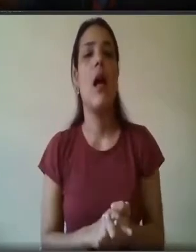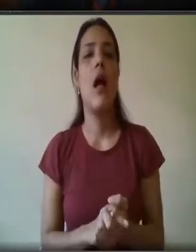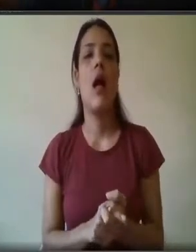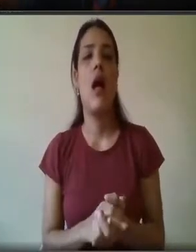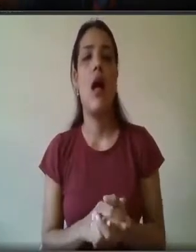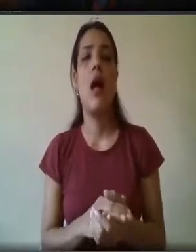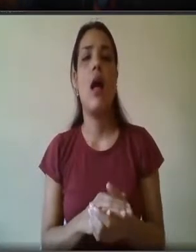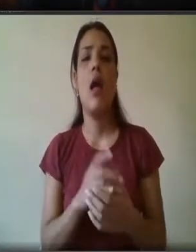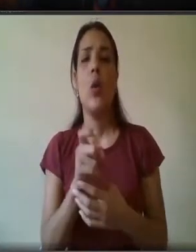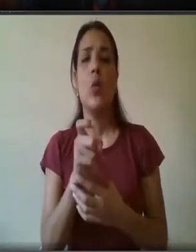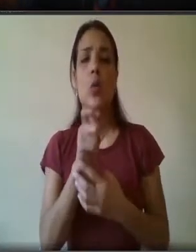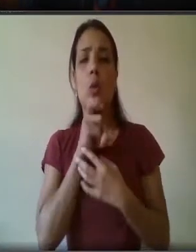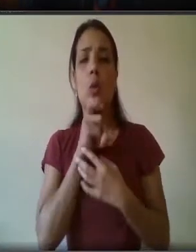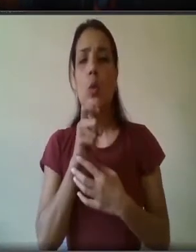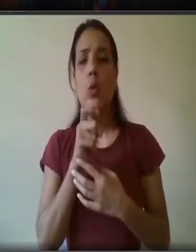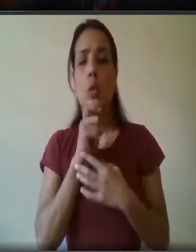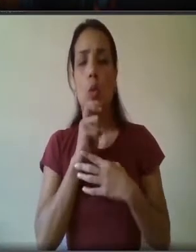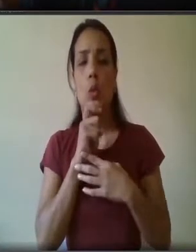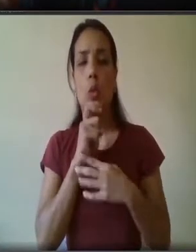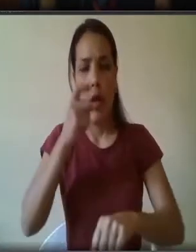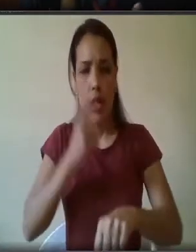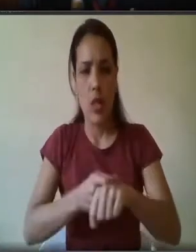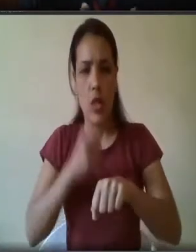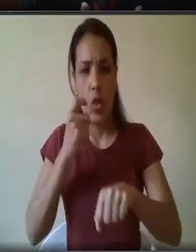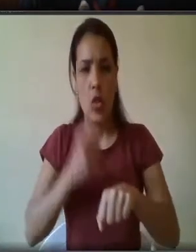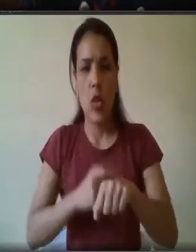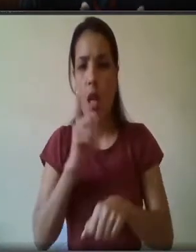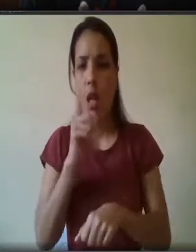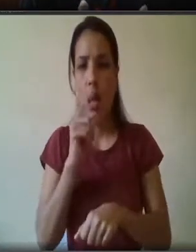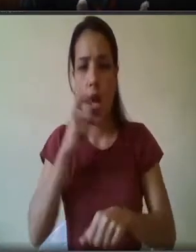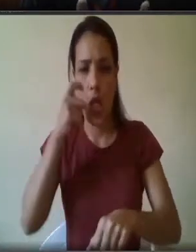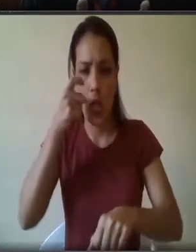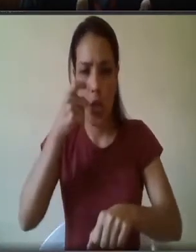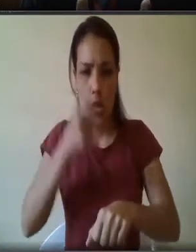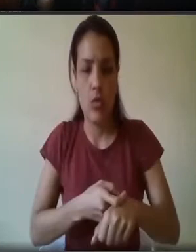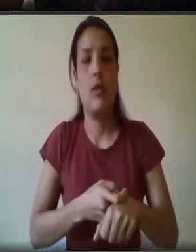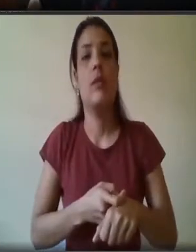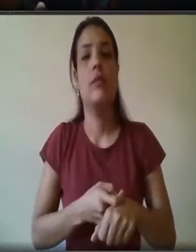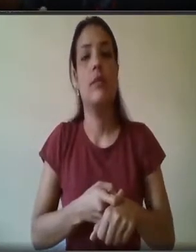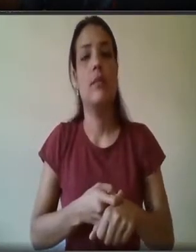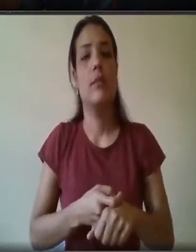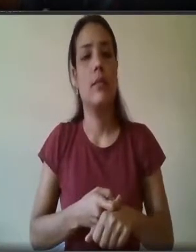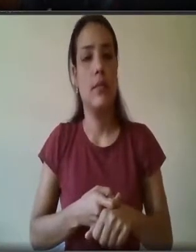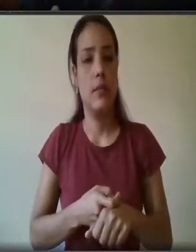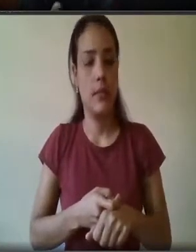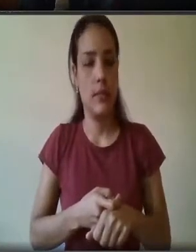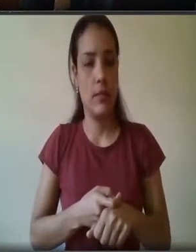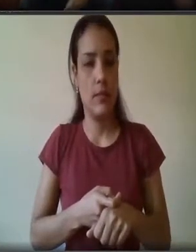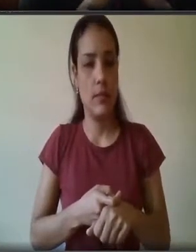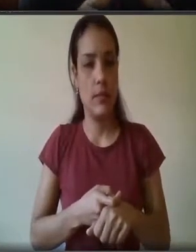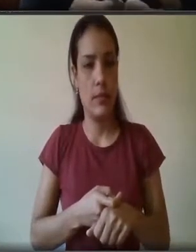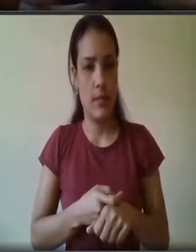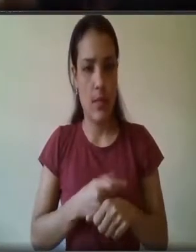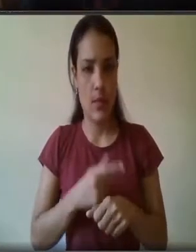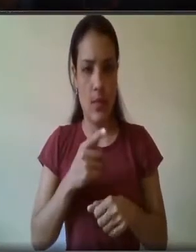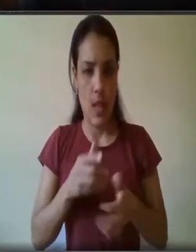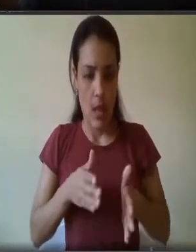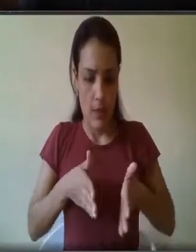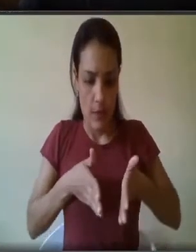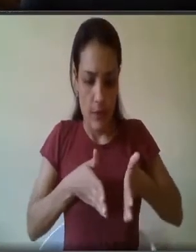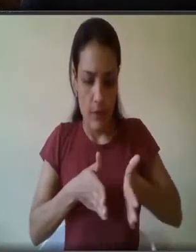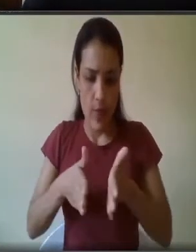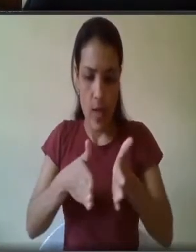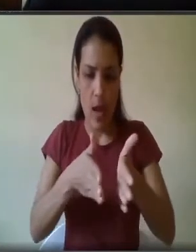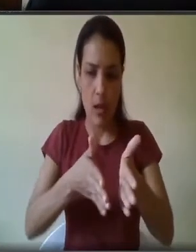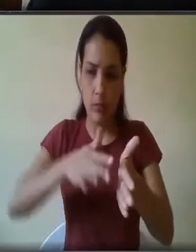que acontece quando ele vem o degelo? Acaba ali formando um vale. Tá? E esses